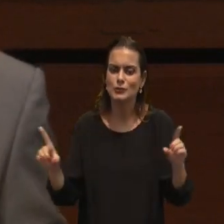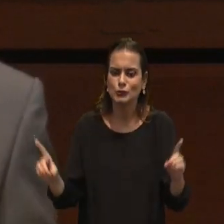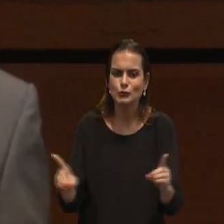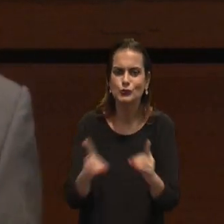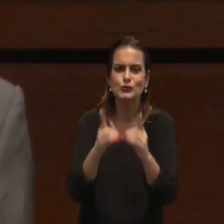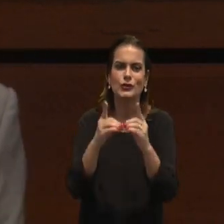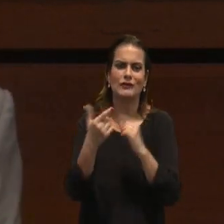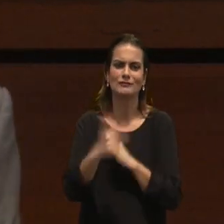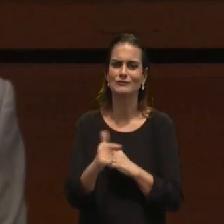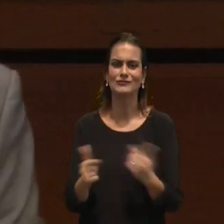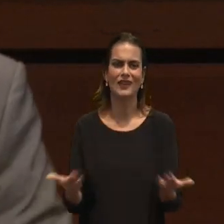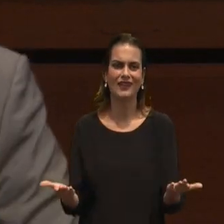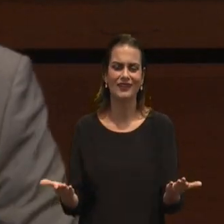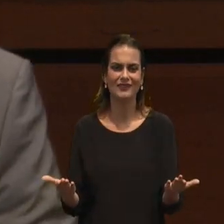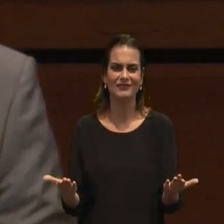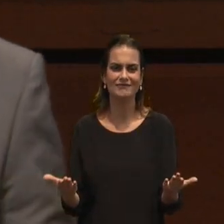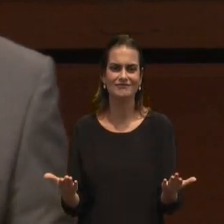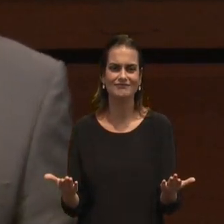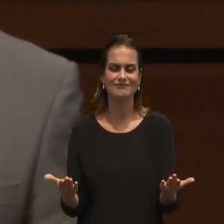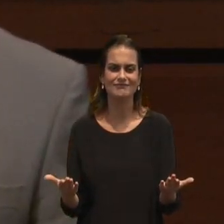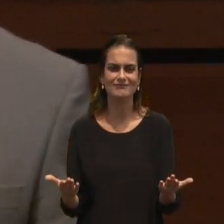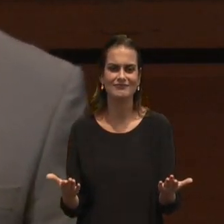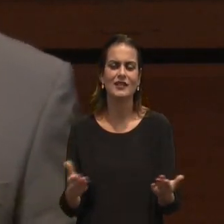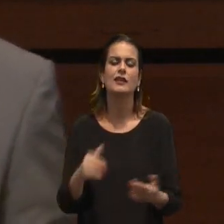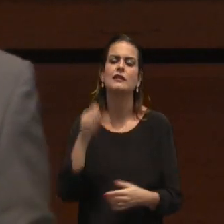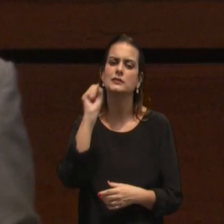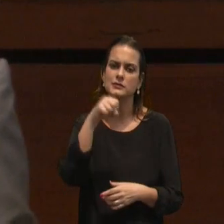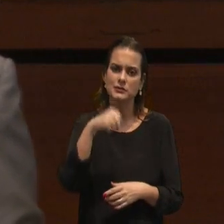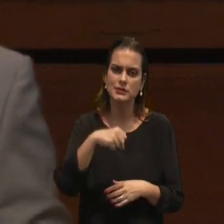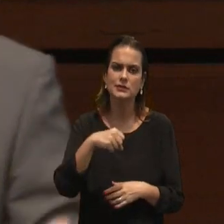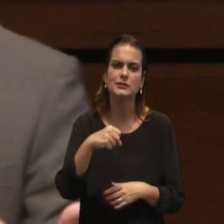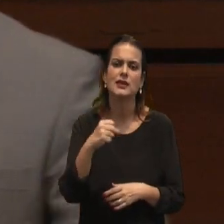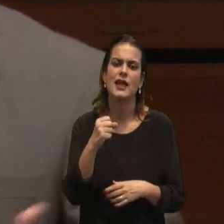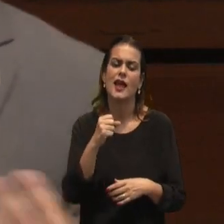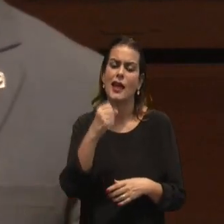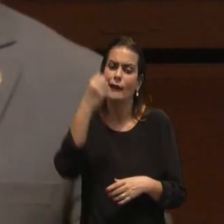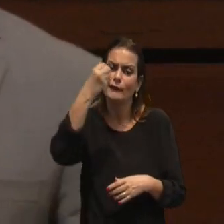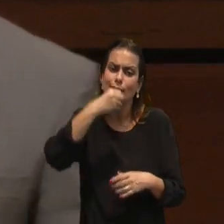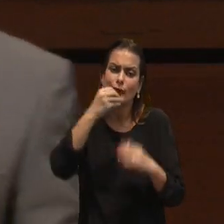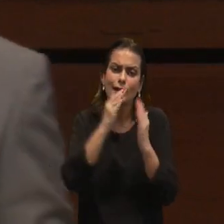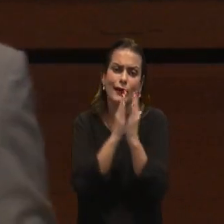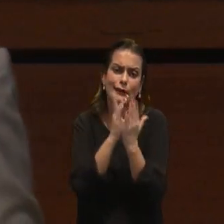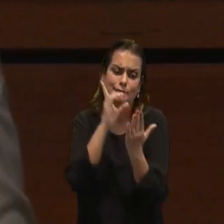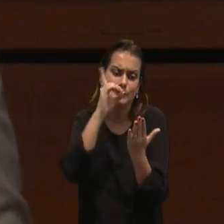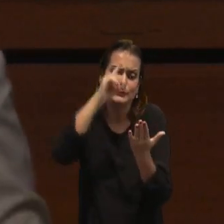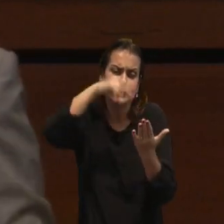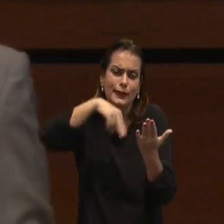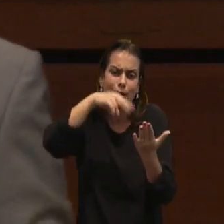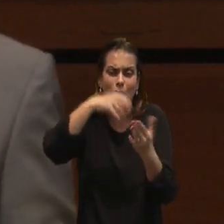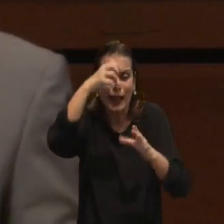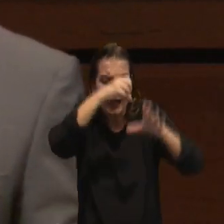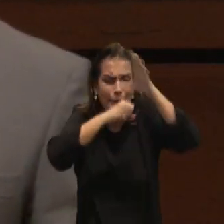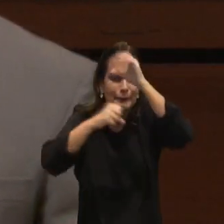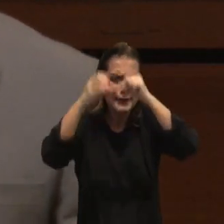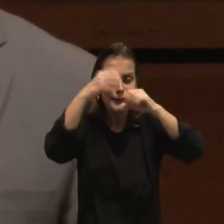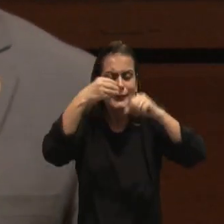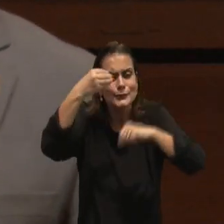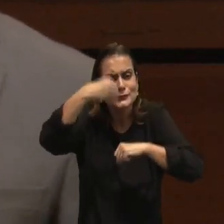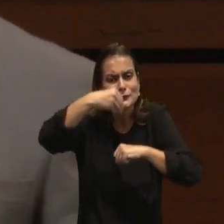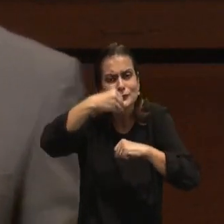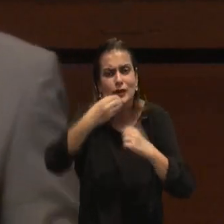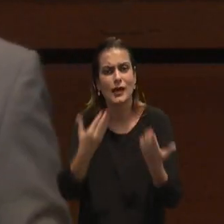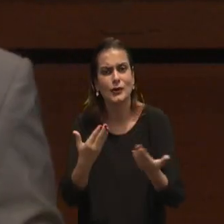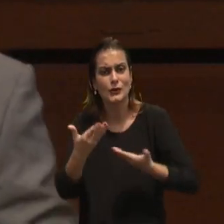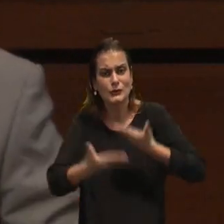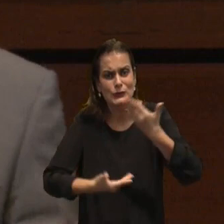ela está comprometida, e isso leva, sim, ao enfraquecimento bíblico das atividades lúdicas, das atividades